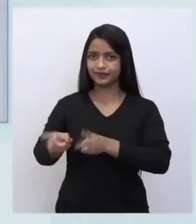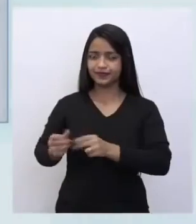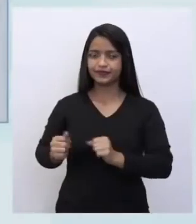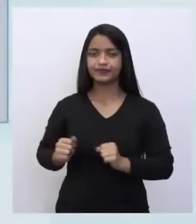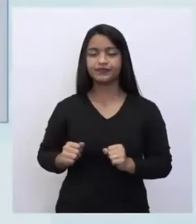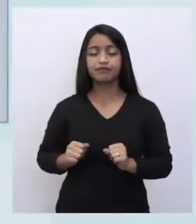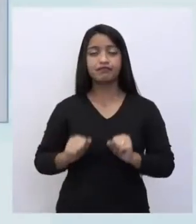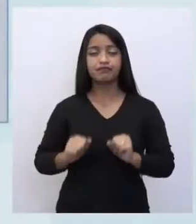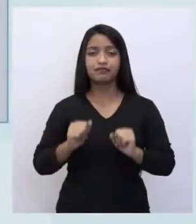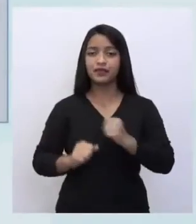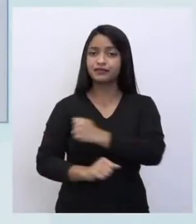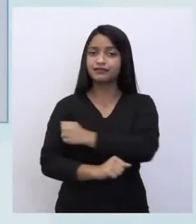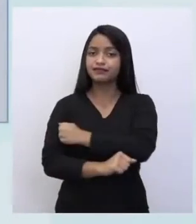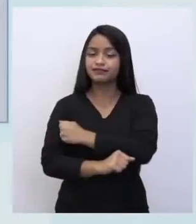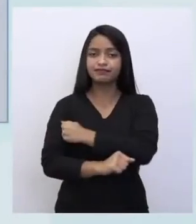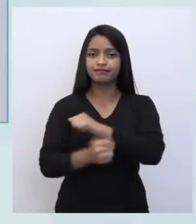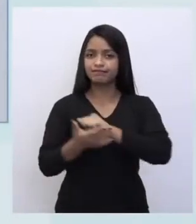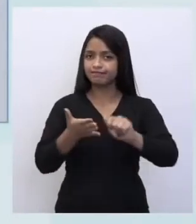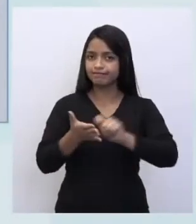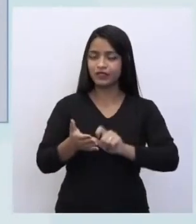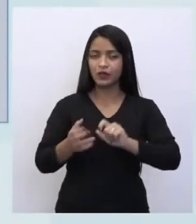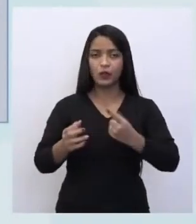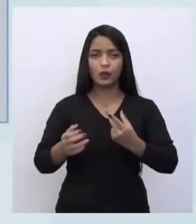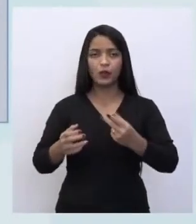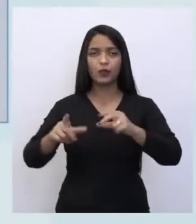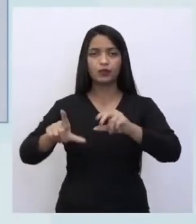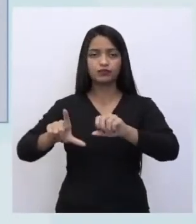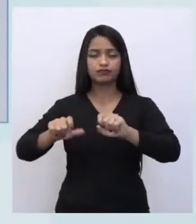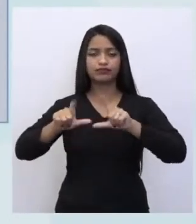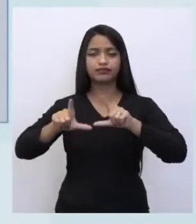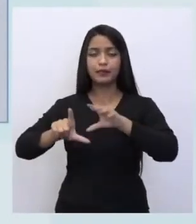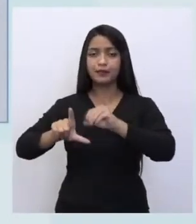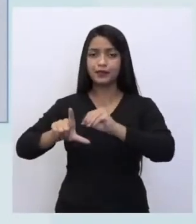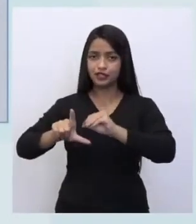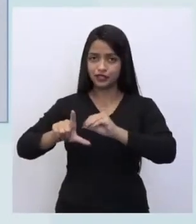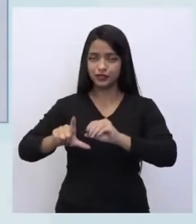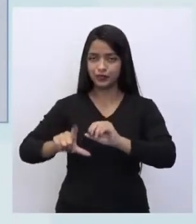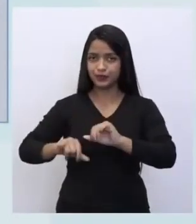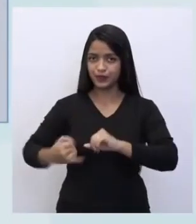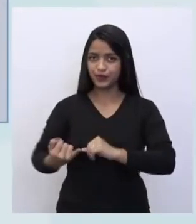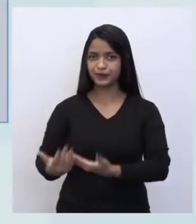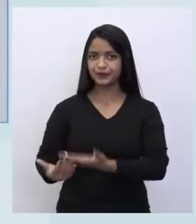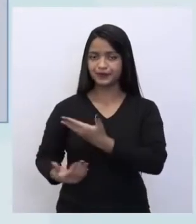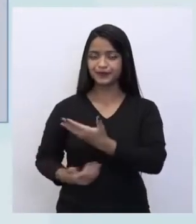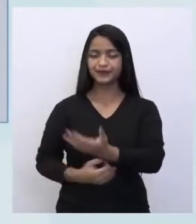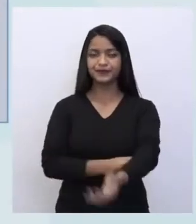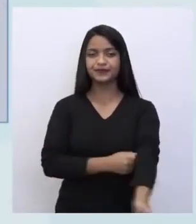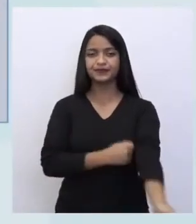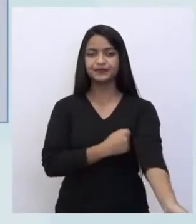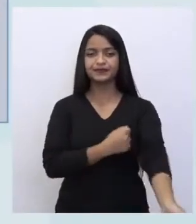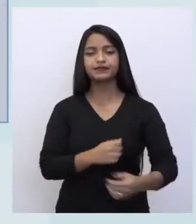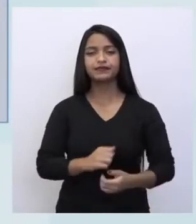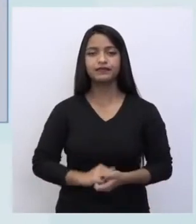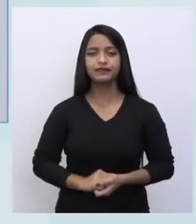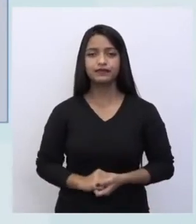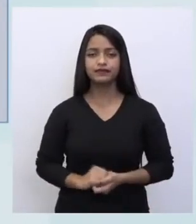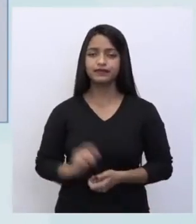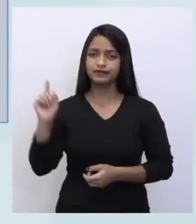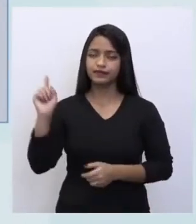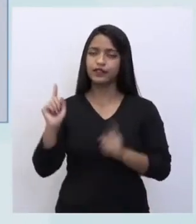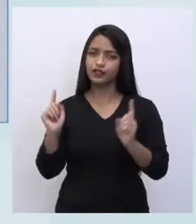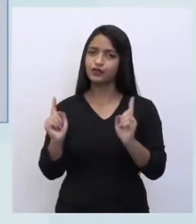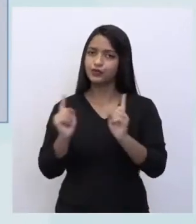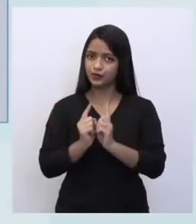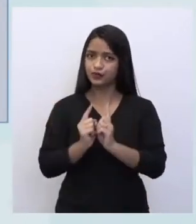ainda não conseguiu pegar, dê um print, né? Façam aí suas anotações, porque é lógico, aí está de uma forma